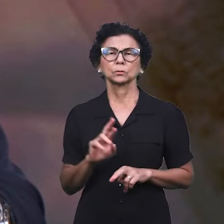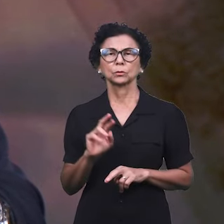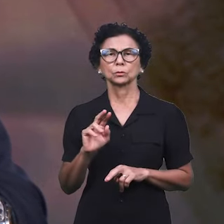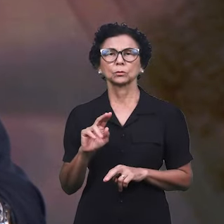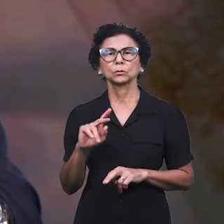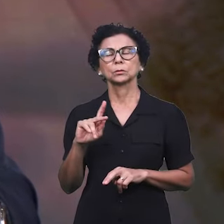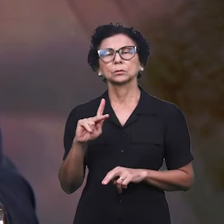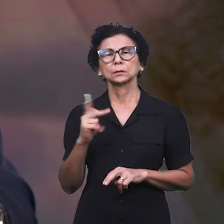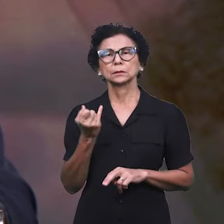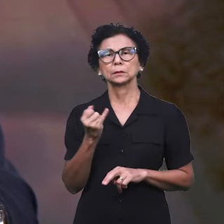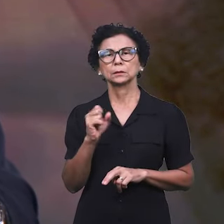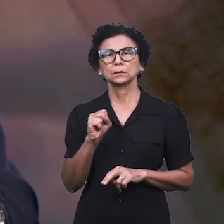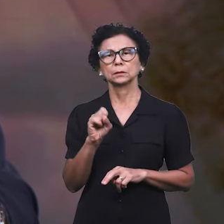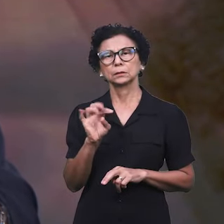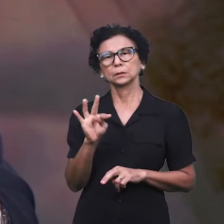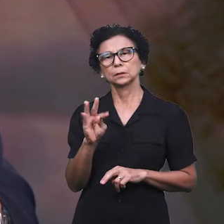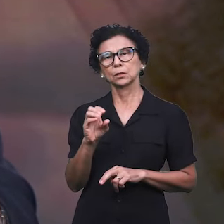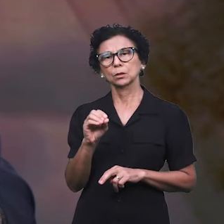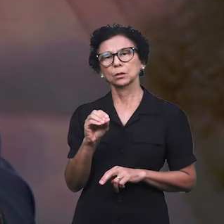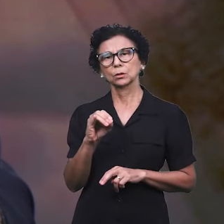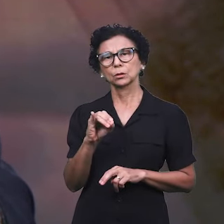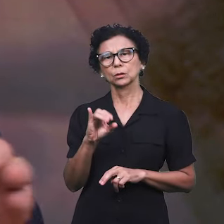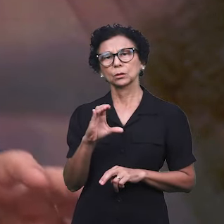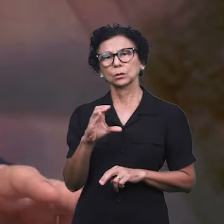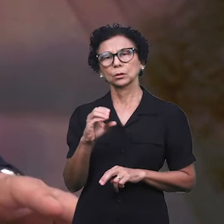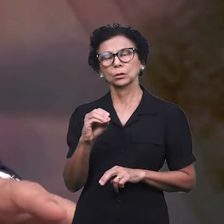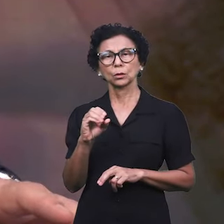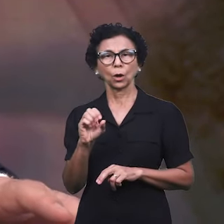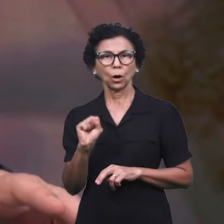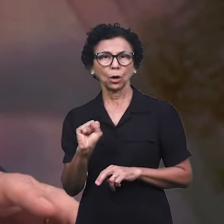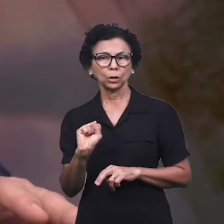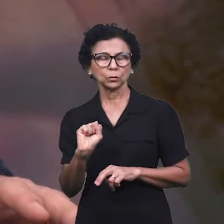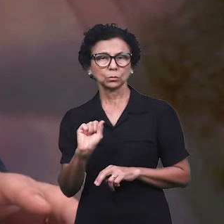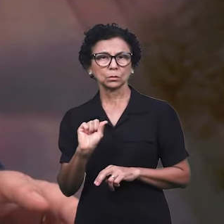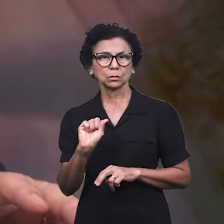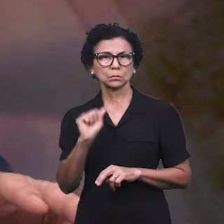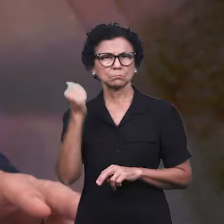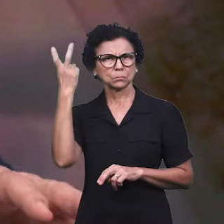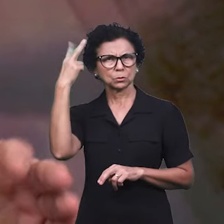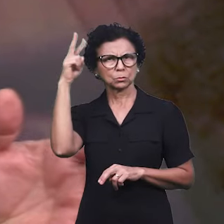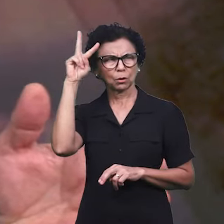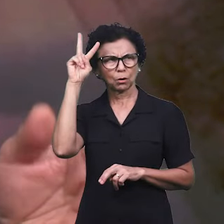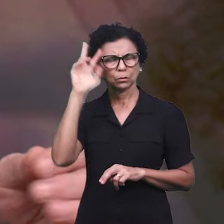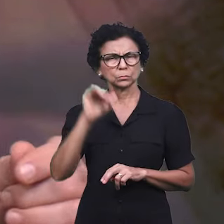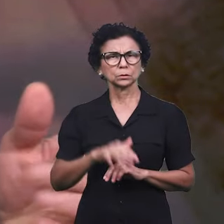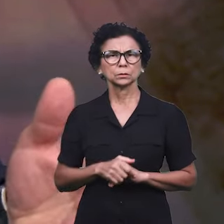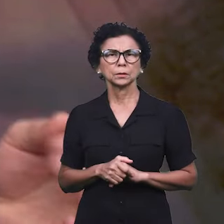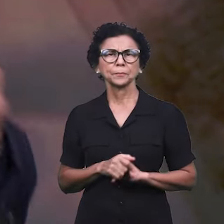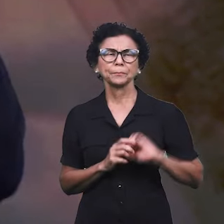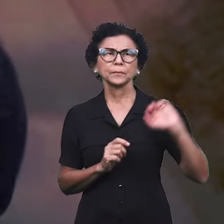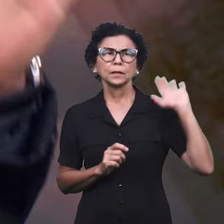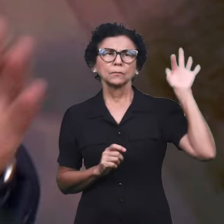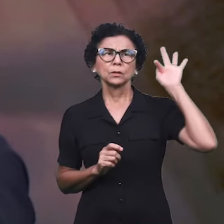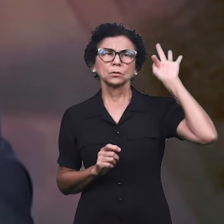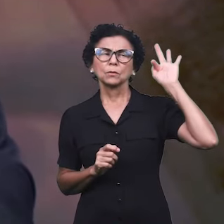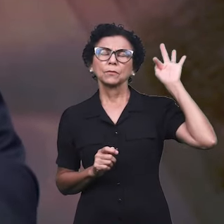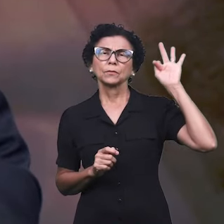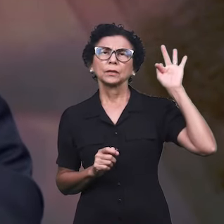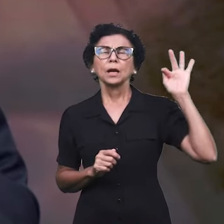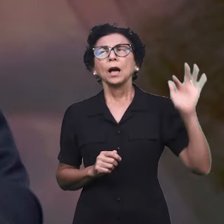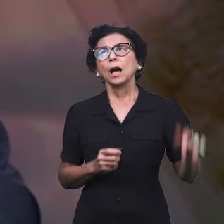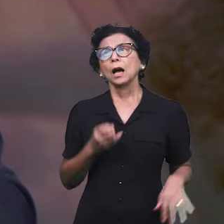porque confundia. Os estoicos, eles vinham com uma filosofia para confundir. Se Deus é bom, por que ele